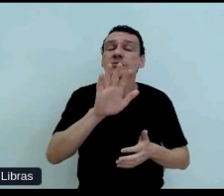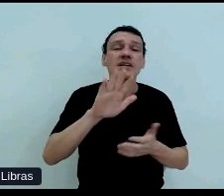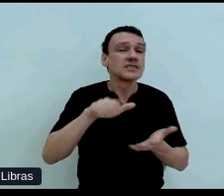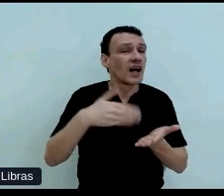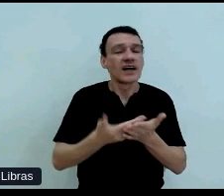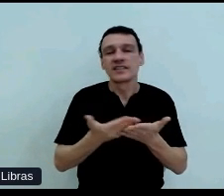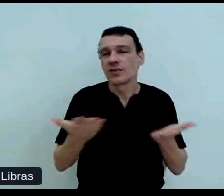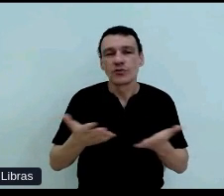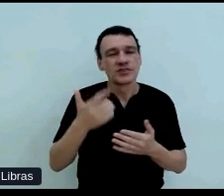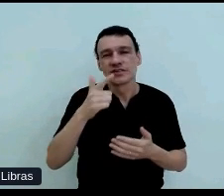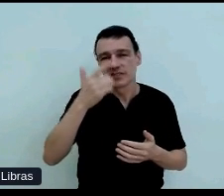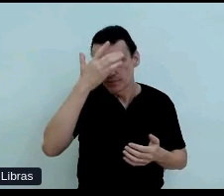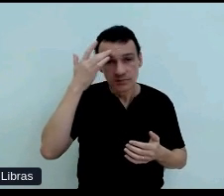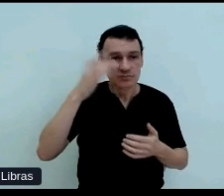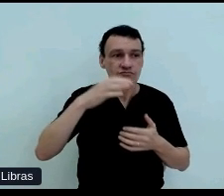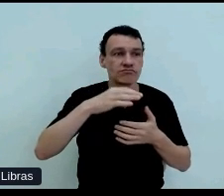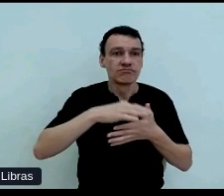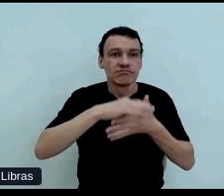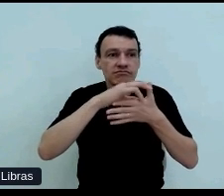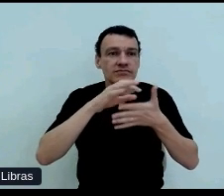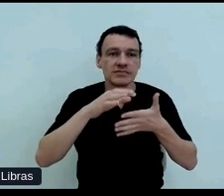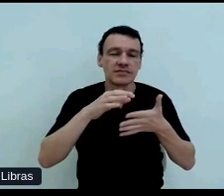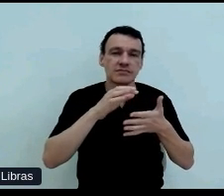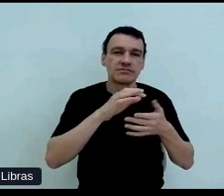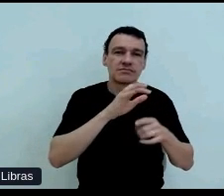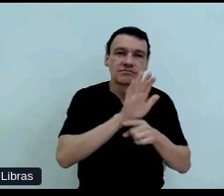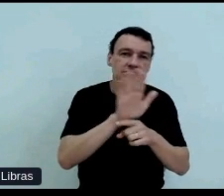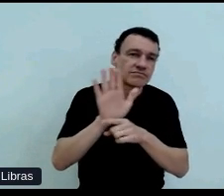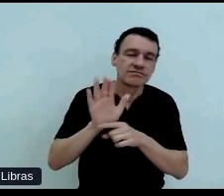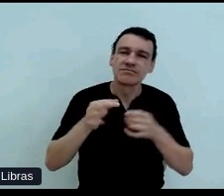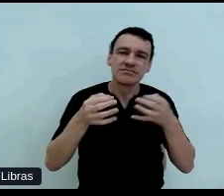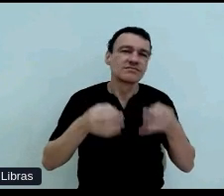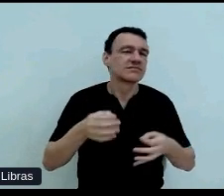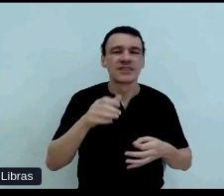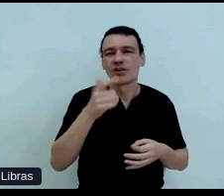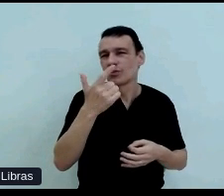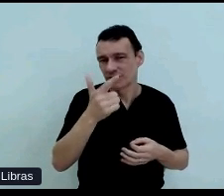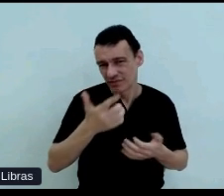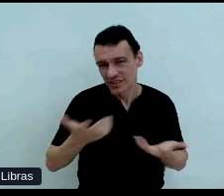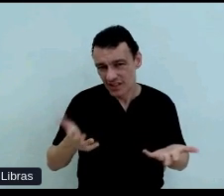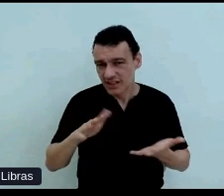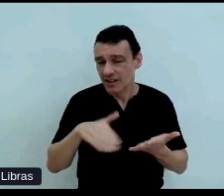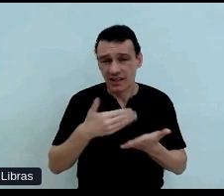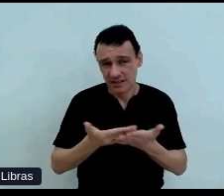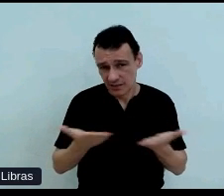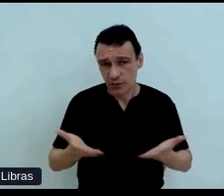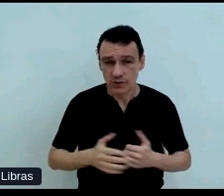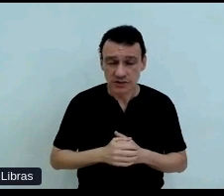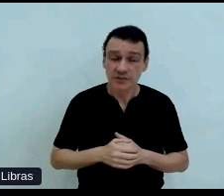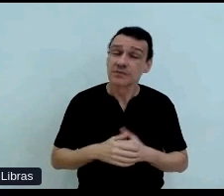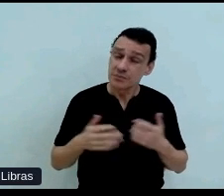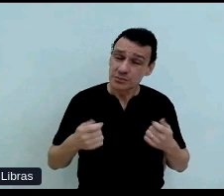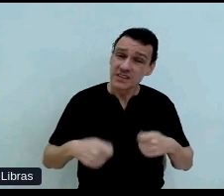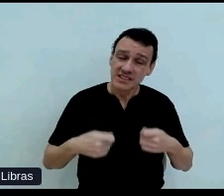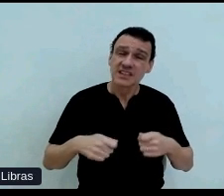lideranças que tenham alguma deficiência, né? Pessoas em cargos de liderança ocupando e que tenham